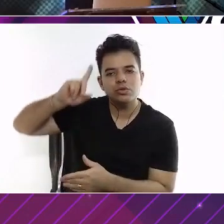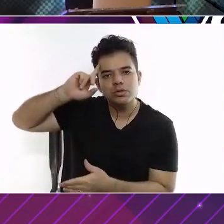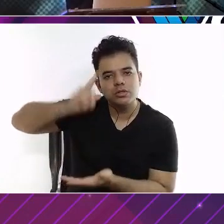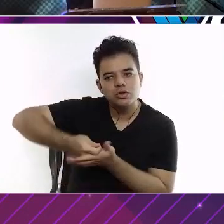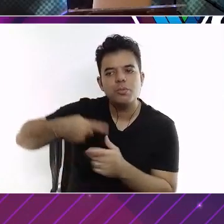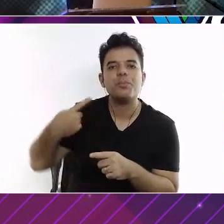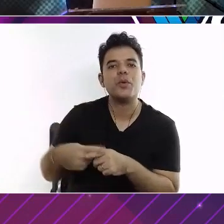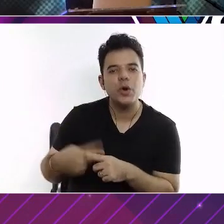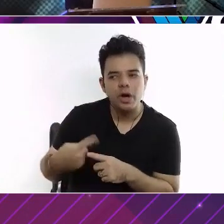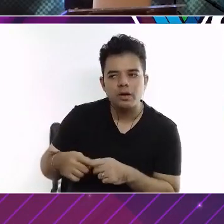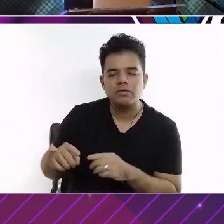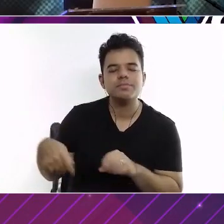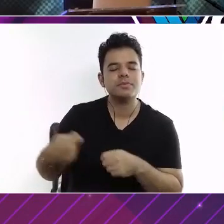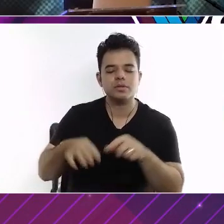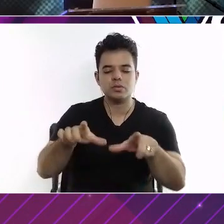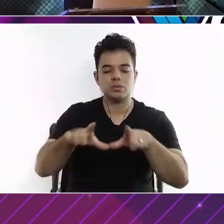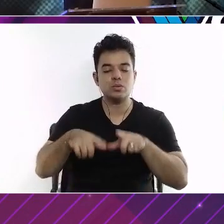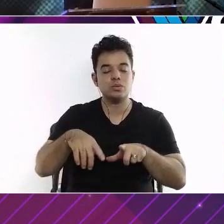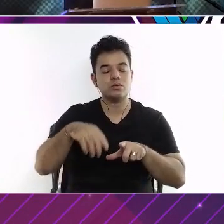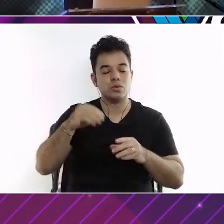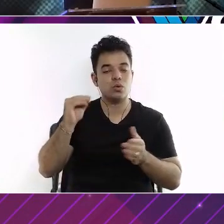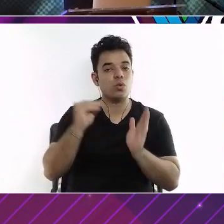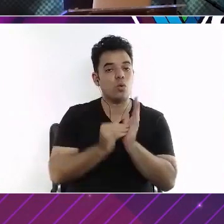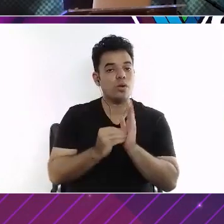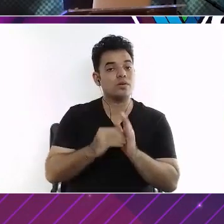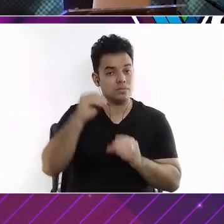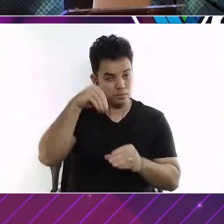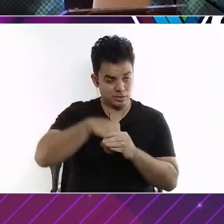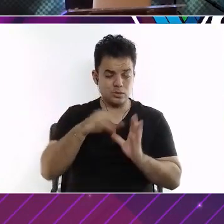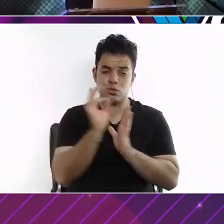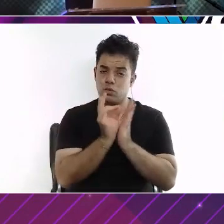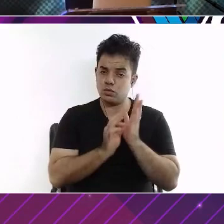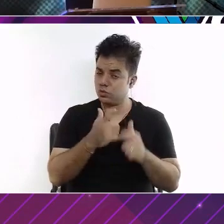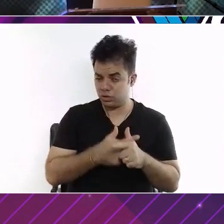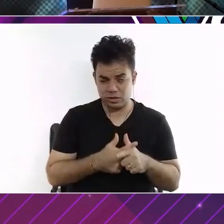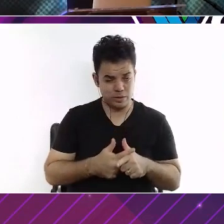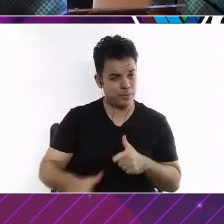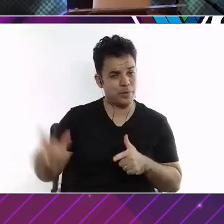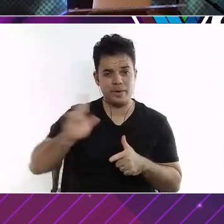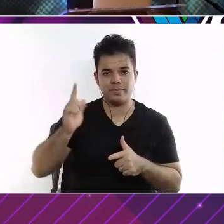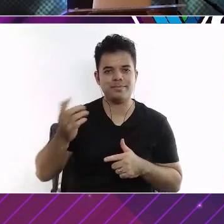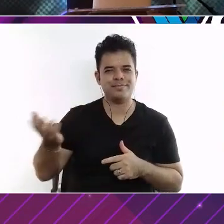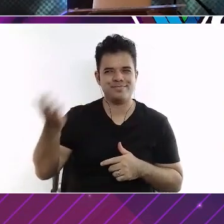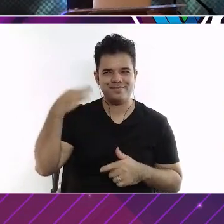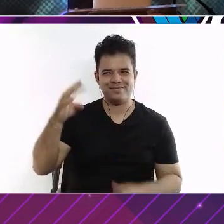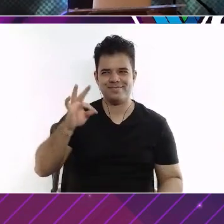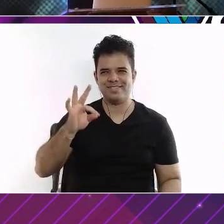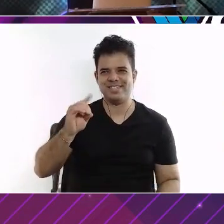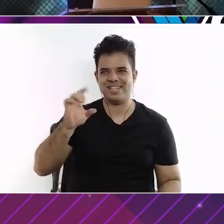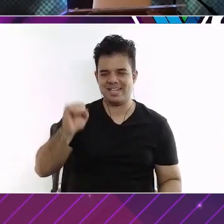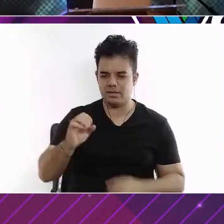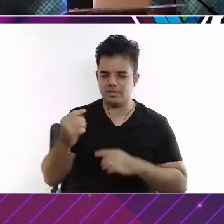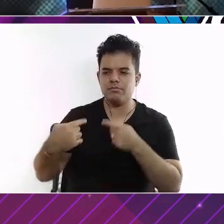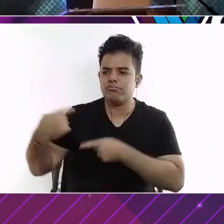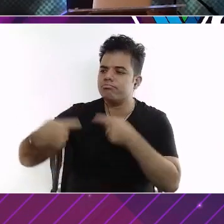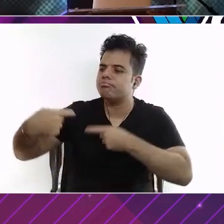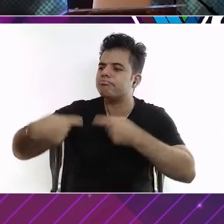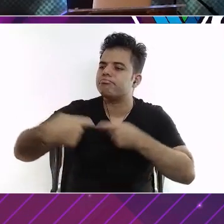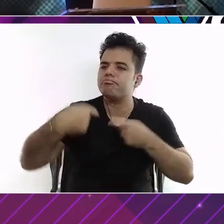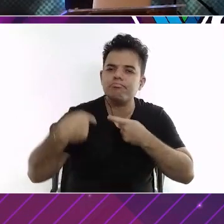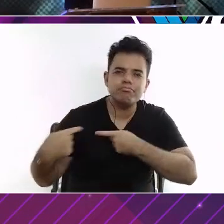você documente, mas documente bem no código. Não tem problema, não. A gente estava numa discussão na TDS um dia desse, de por que as pessoas usam